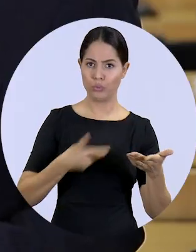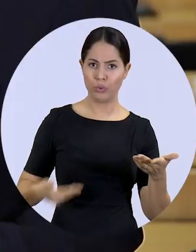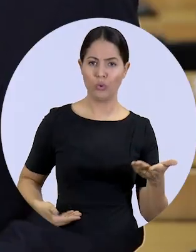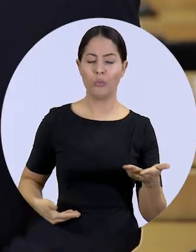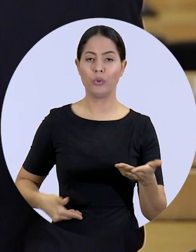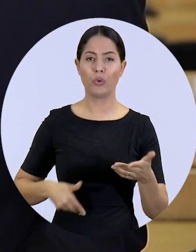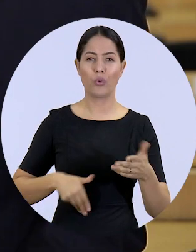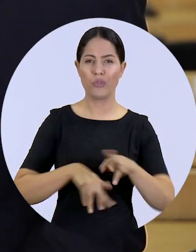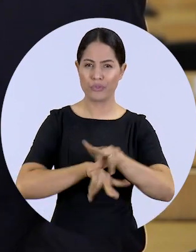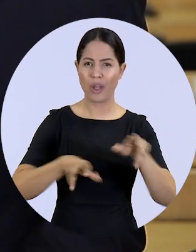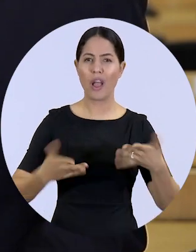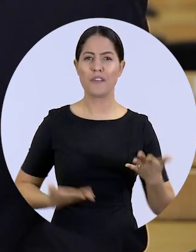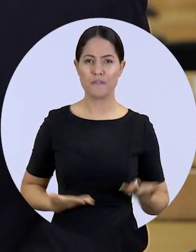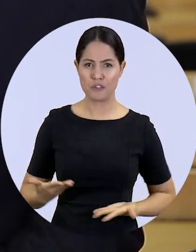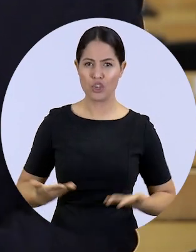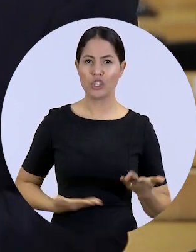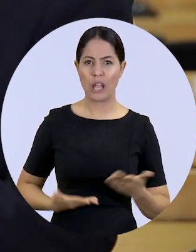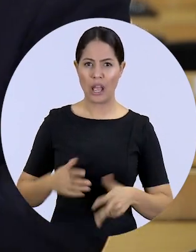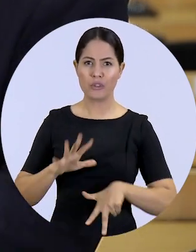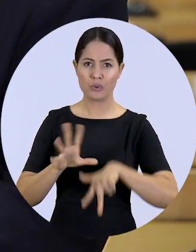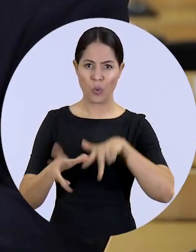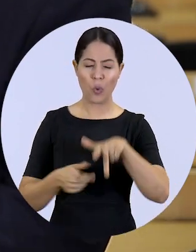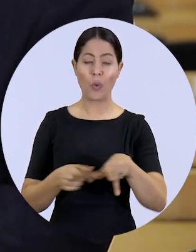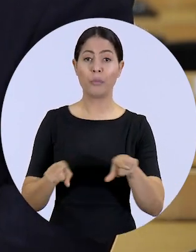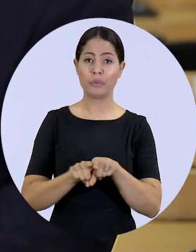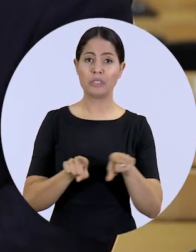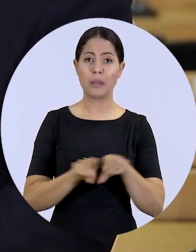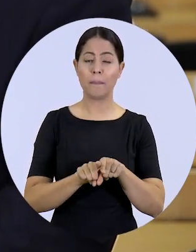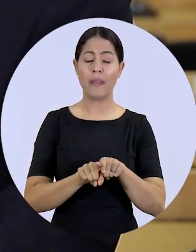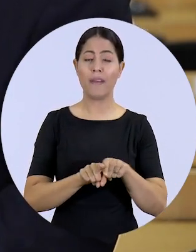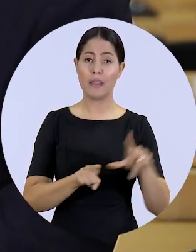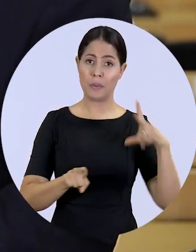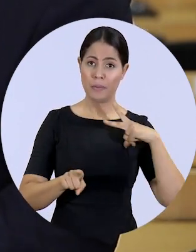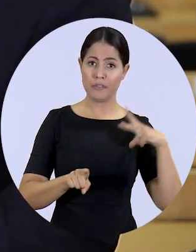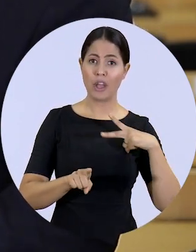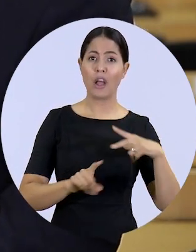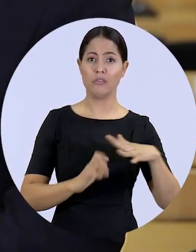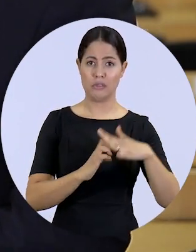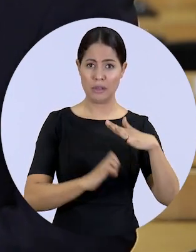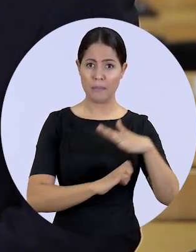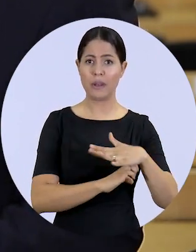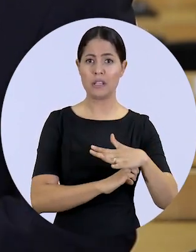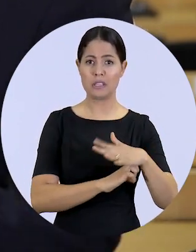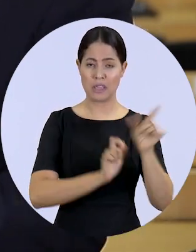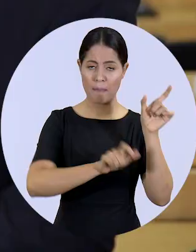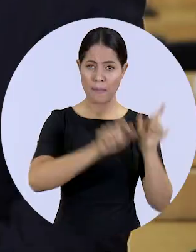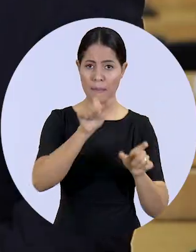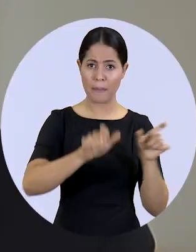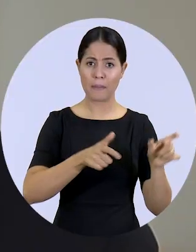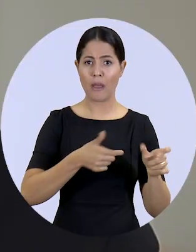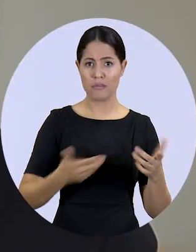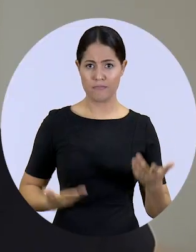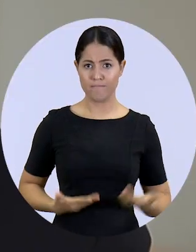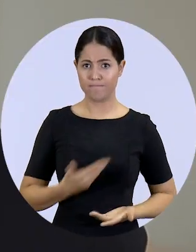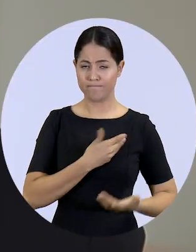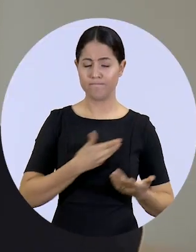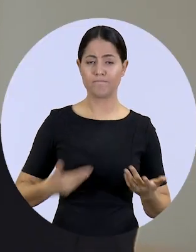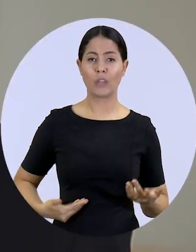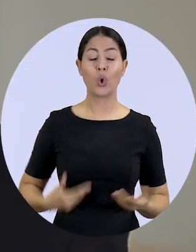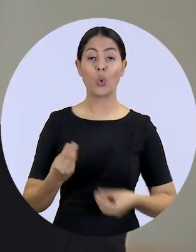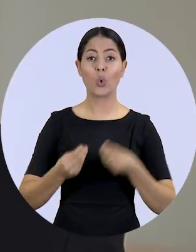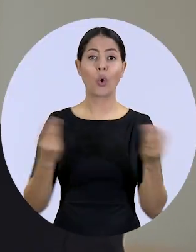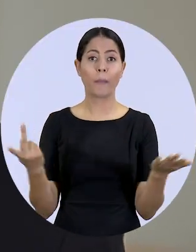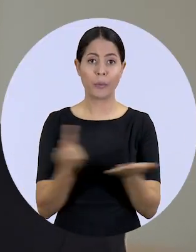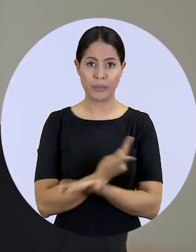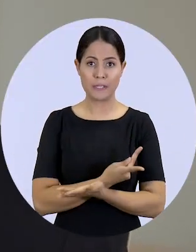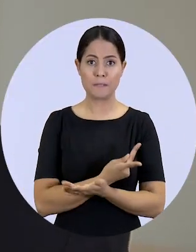público, de funcionários que se corrompiam, quer do setor privado, de empresários que corrompiam os funcionários públicos.